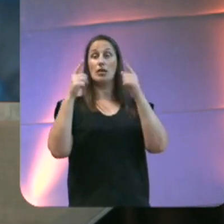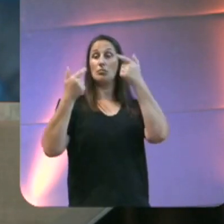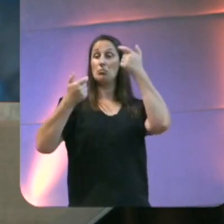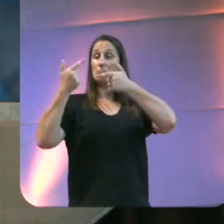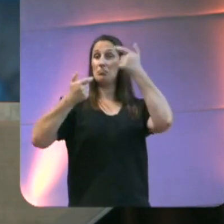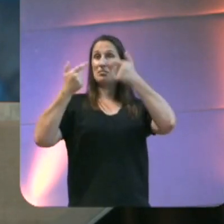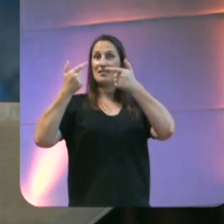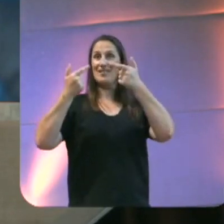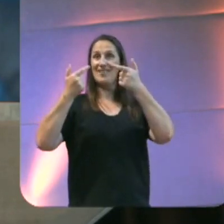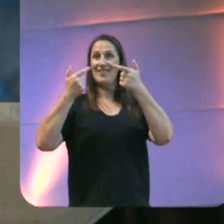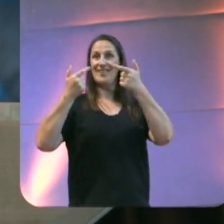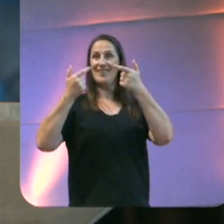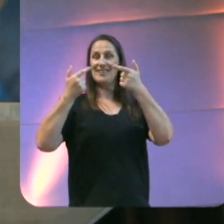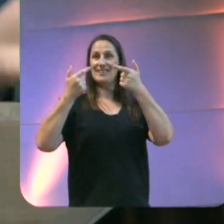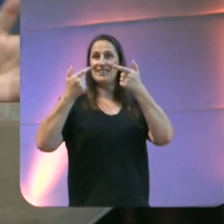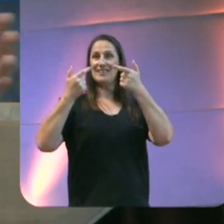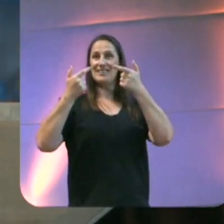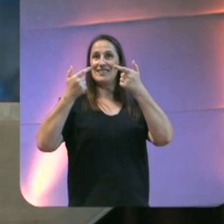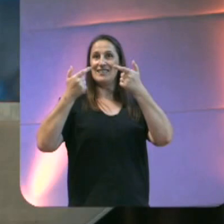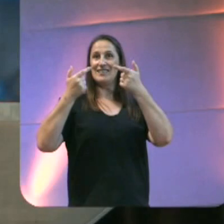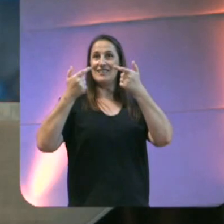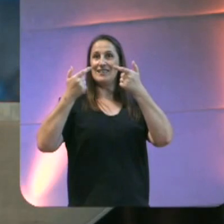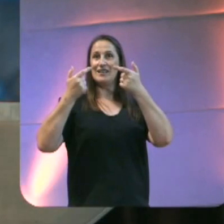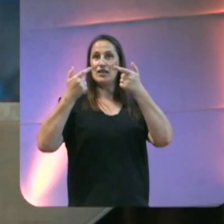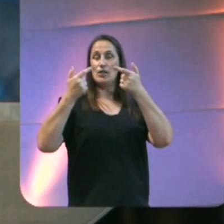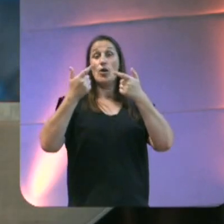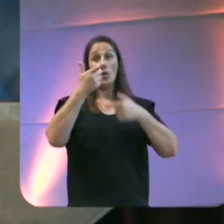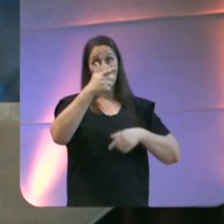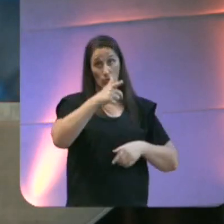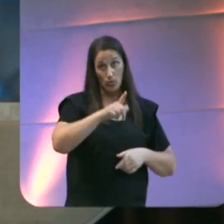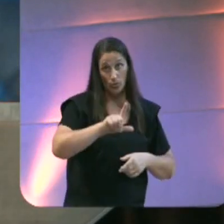Outras estão lutando com Deus, estão à margem da fé.